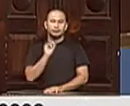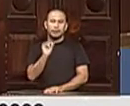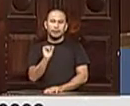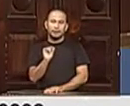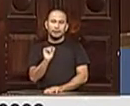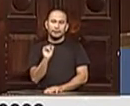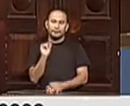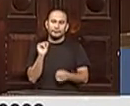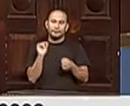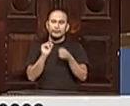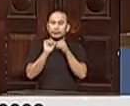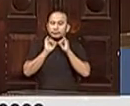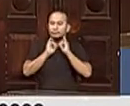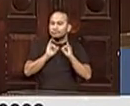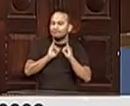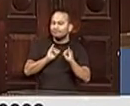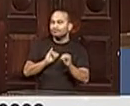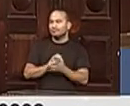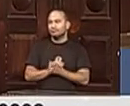que traz a informação